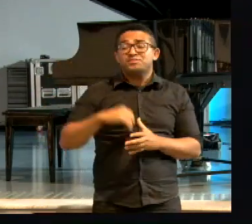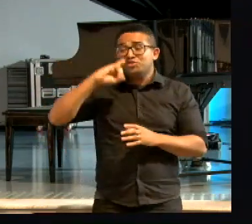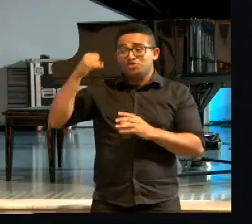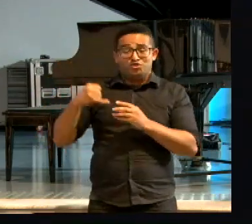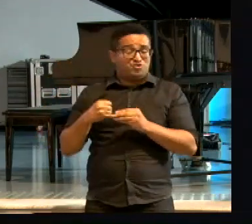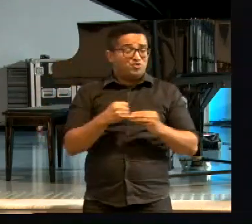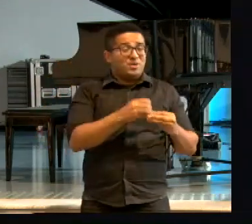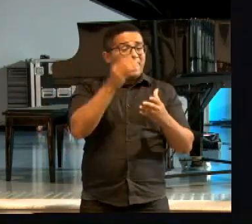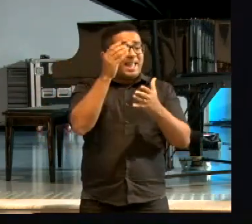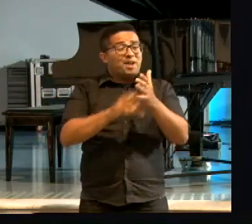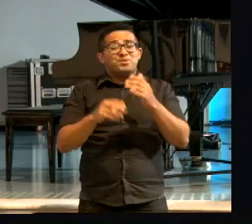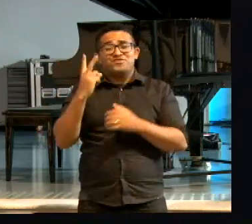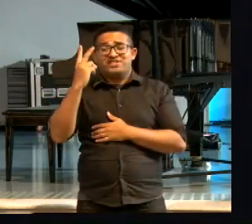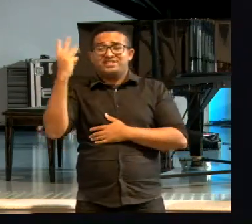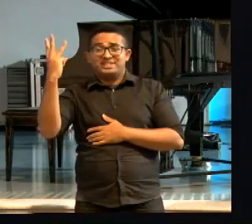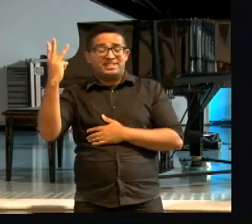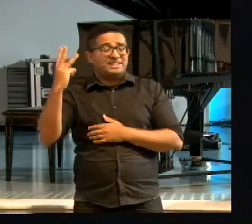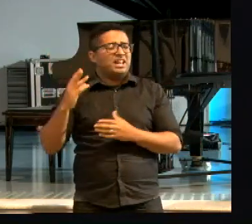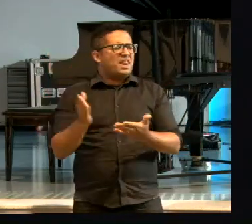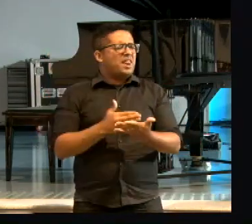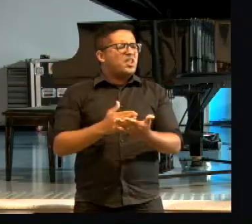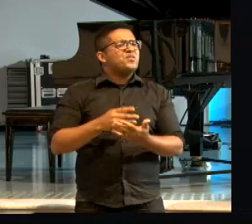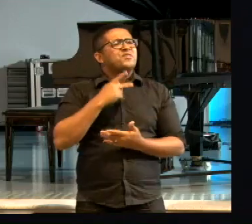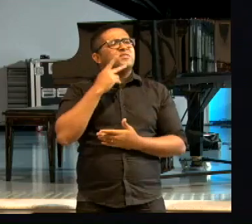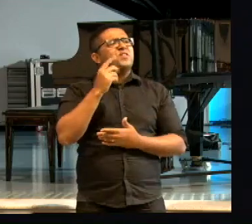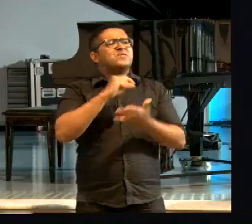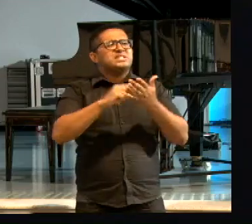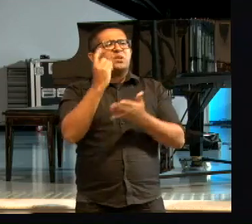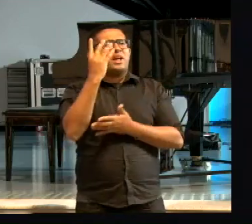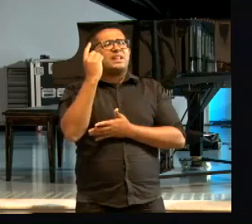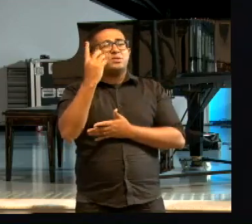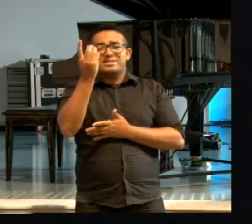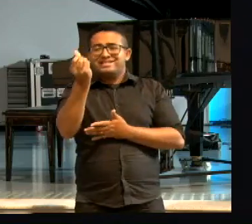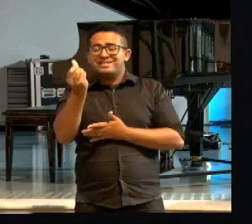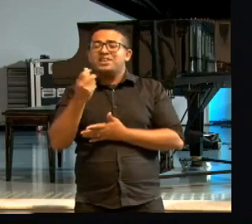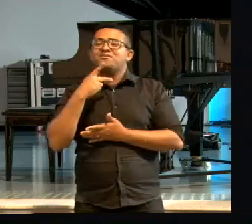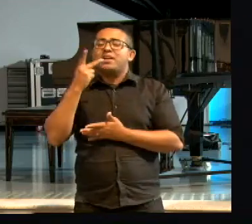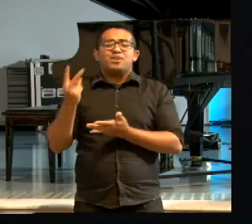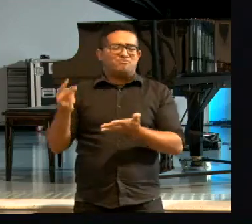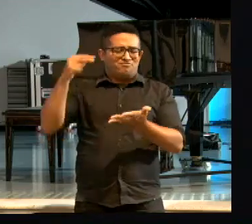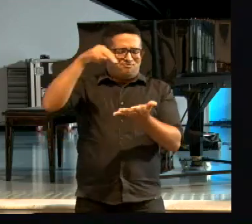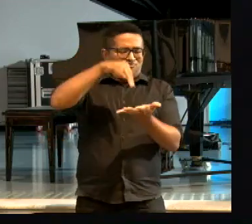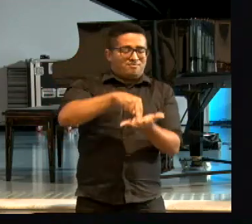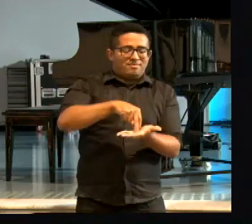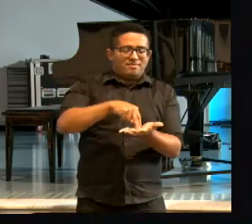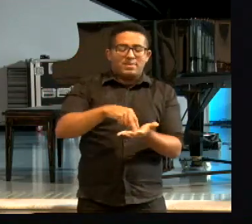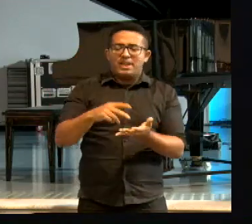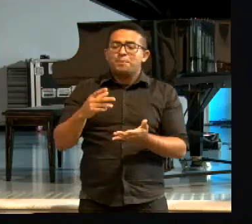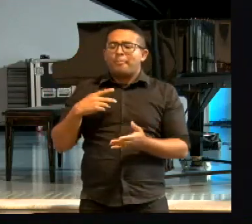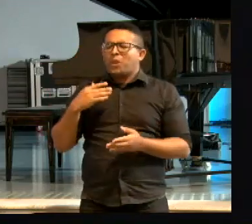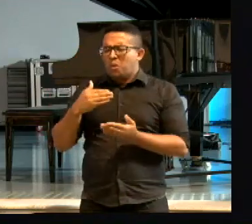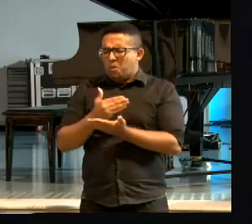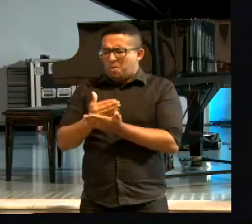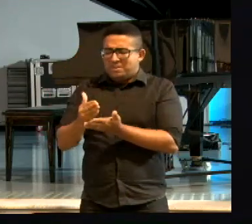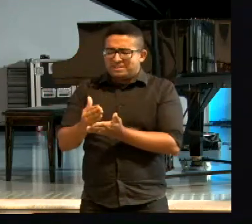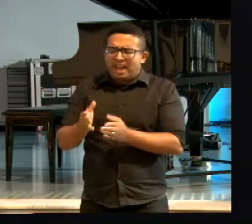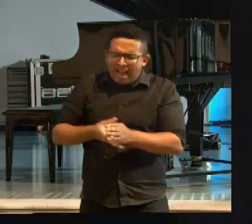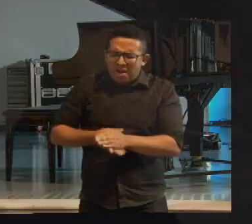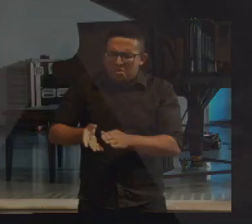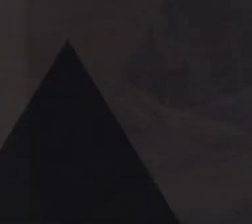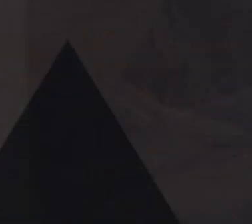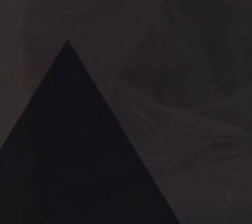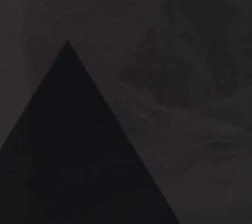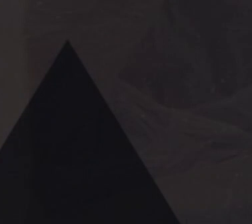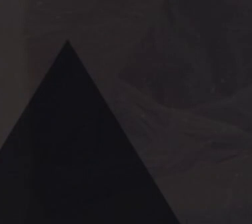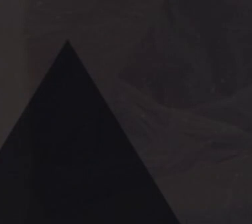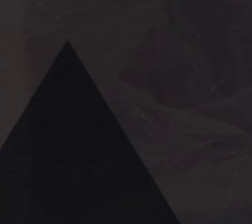Josué, no capítulo 23 do seu livro, dos versículos 14 a 16, se levanta para fazer uma advertência à sua geração e diz: